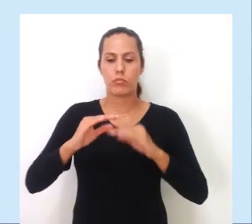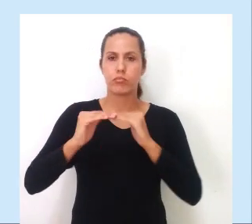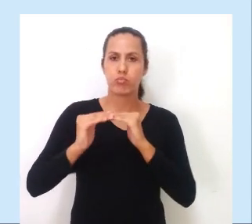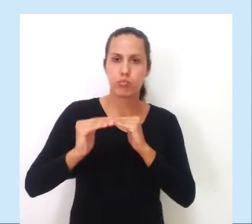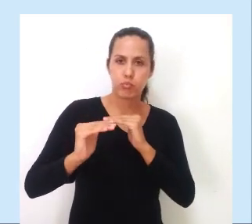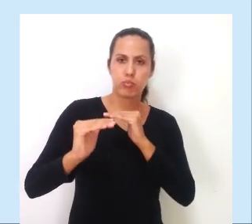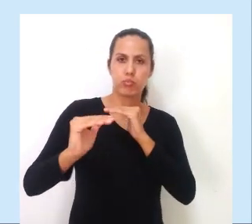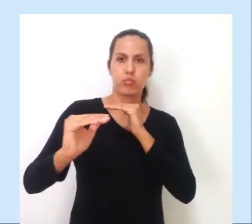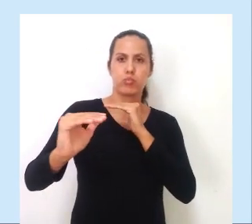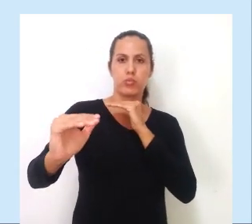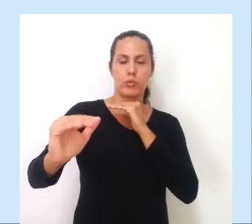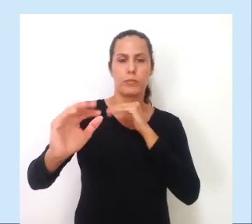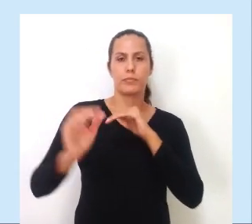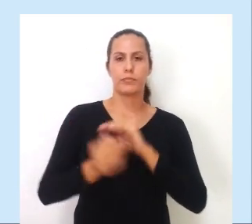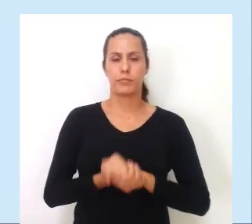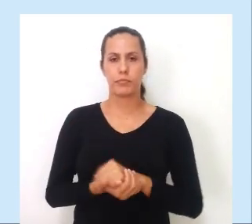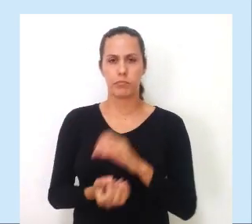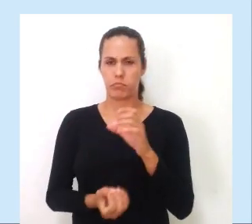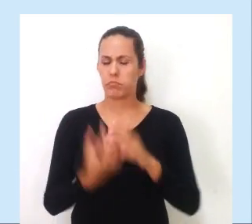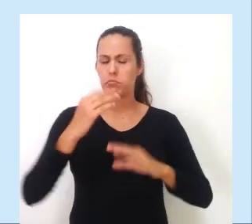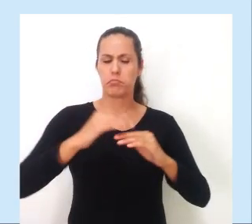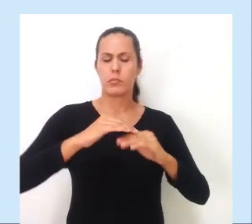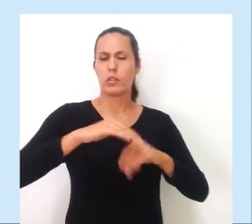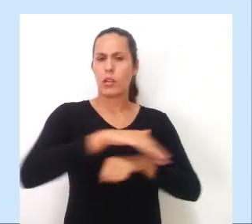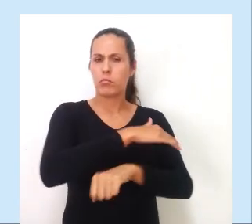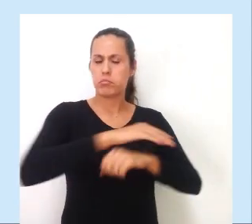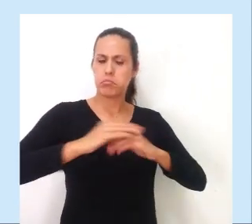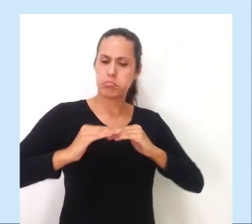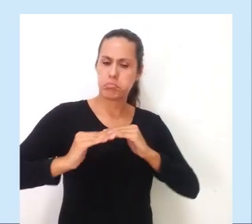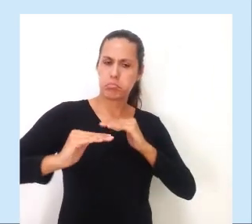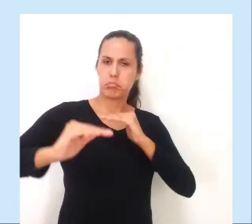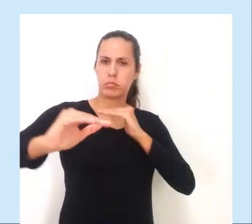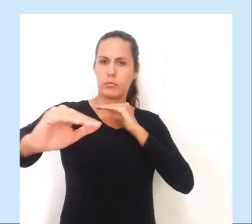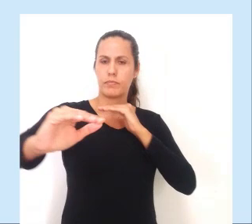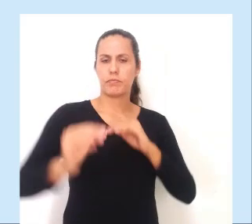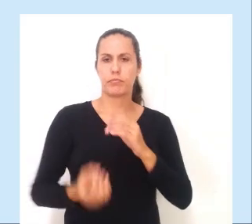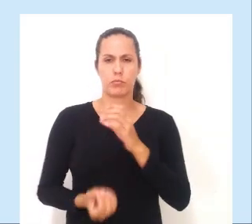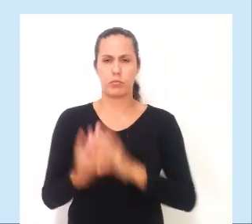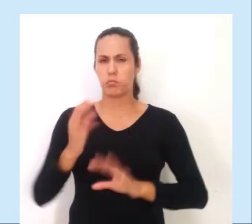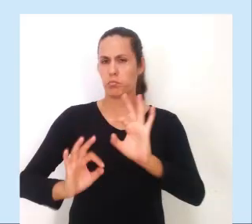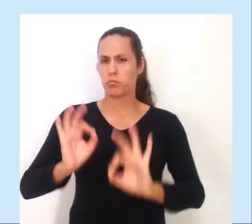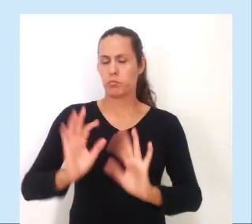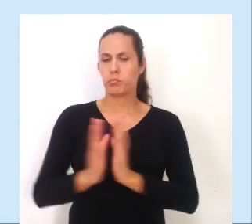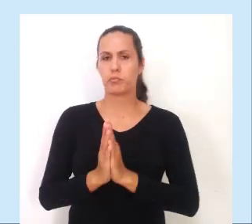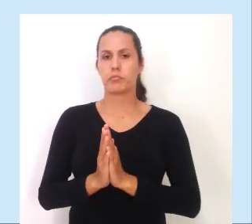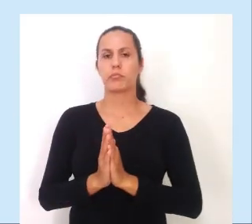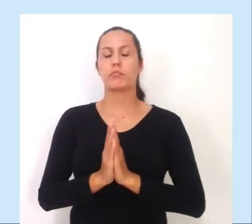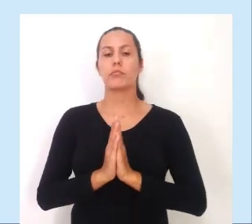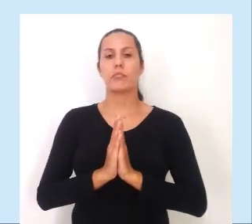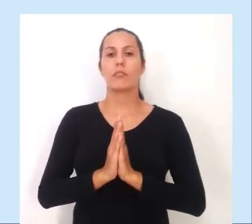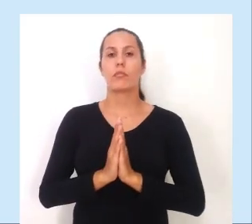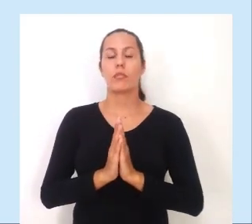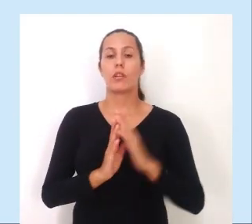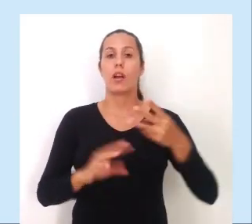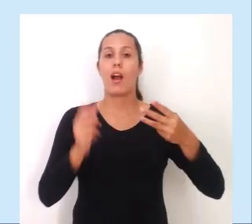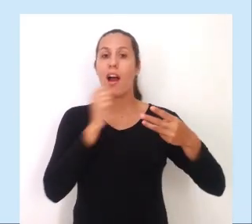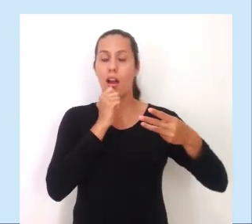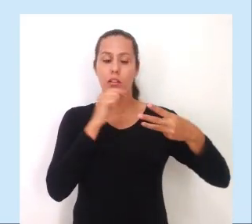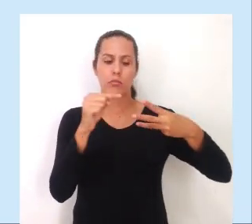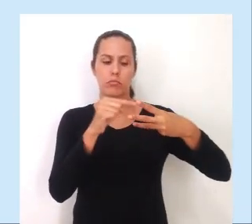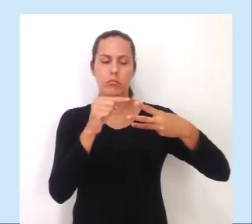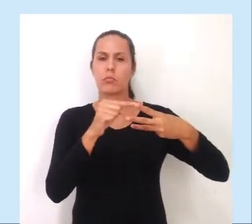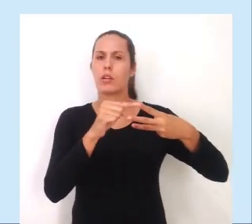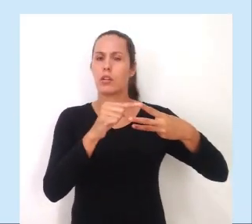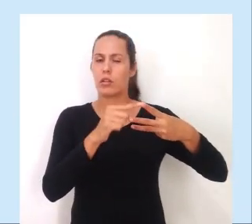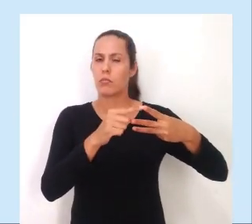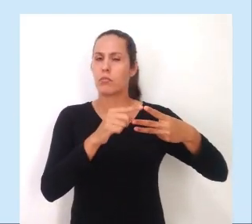pavimentação e a construção dessas calçadas. Continuando a classificação das rochas magmáticas,